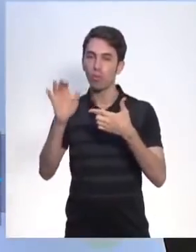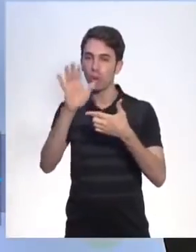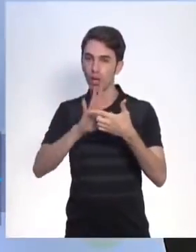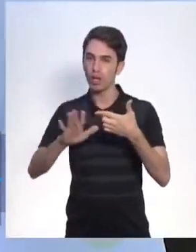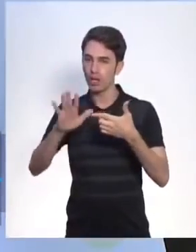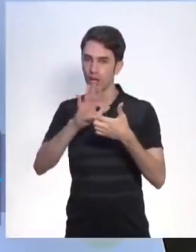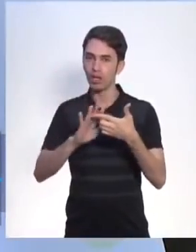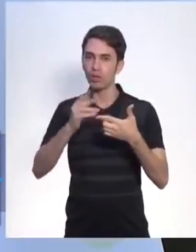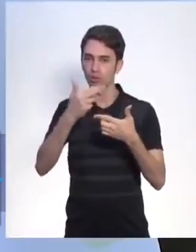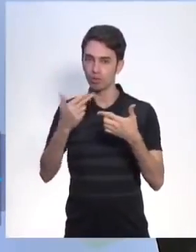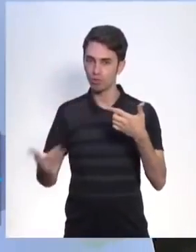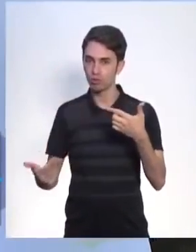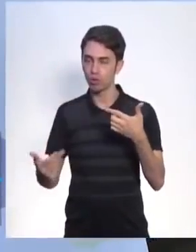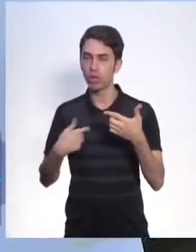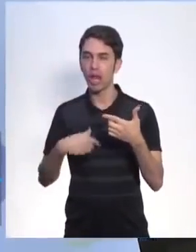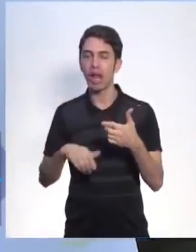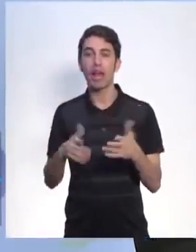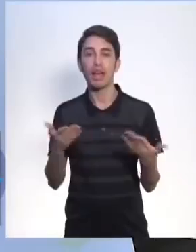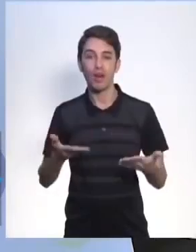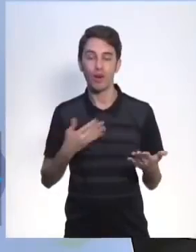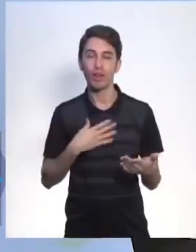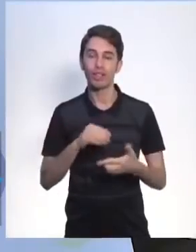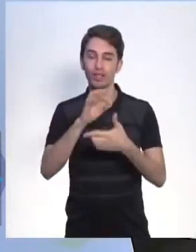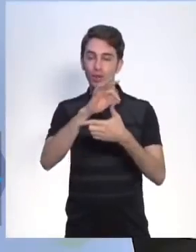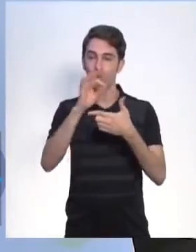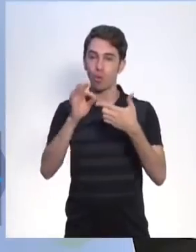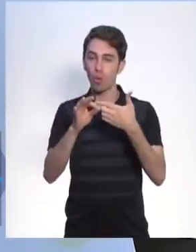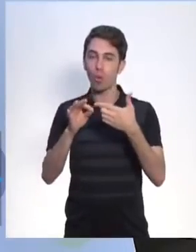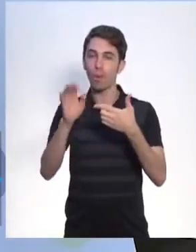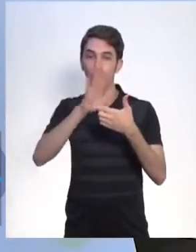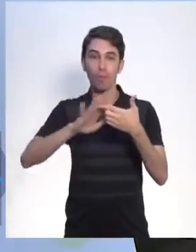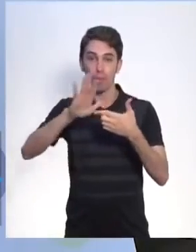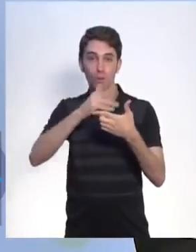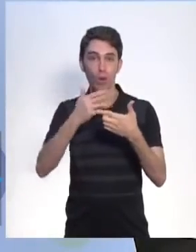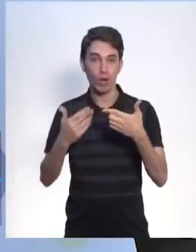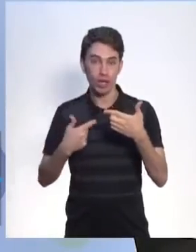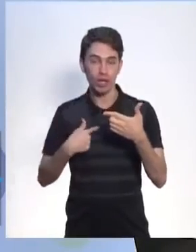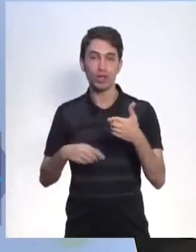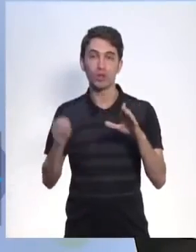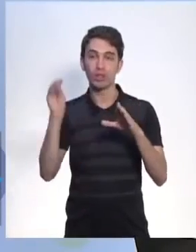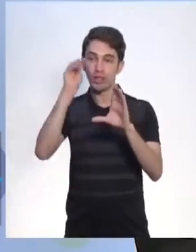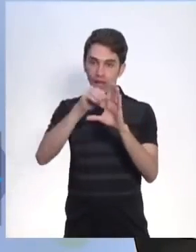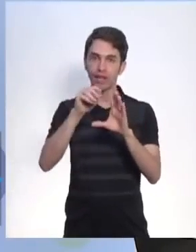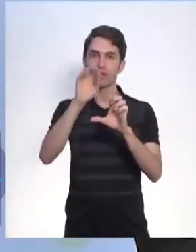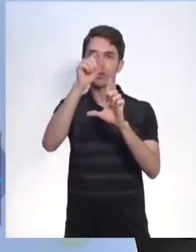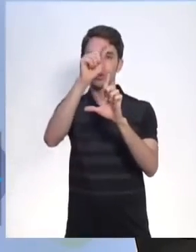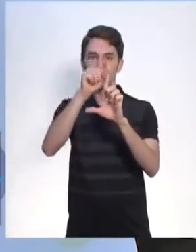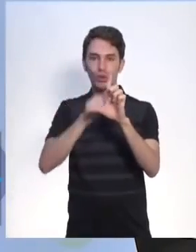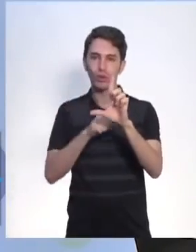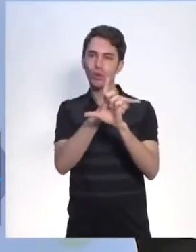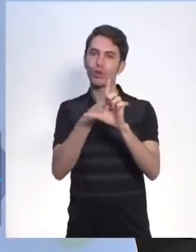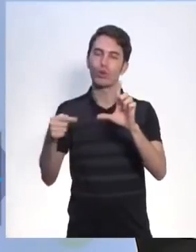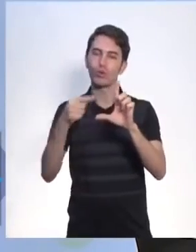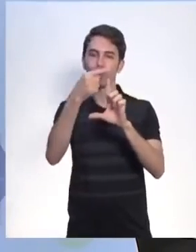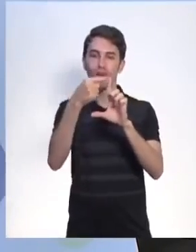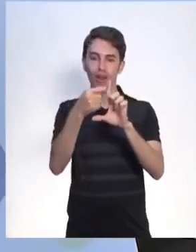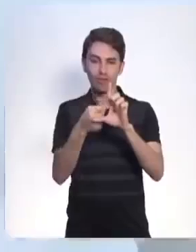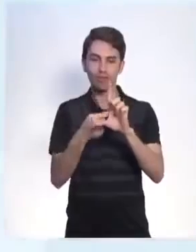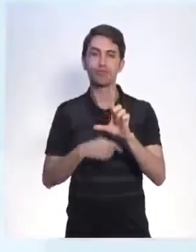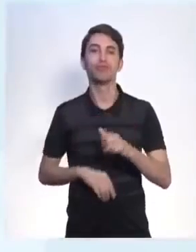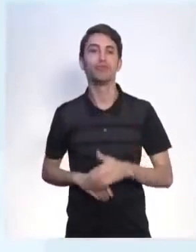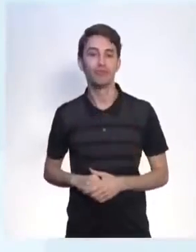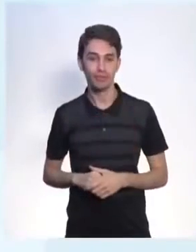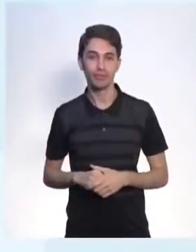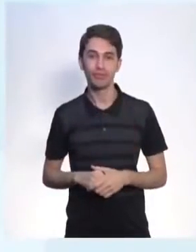tenho aí um polígono no plano cartesiano. Então, Ana, eu tenho aí, ó, inclusive, nós vamos comentar até no final, esse daí é o que está nas